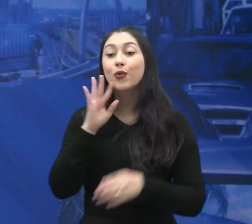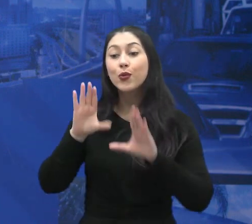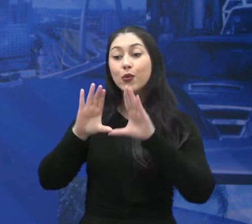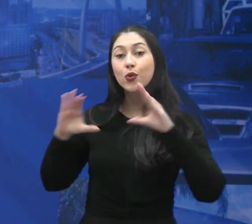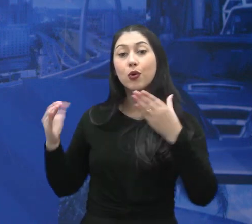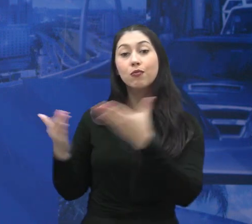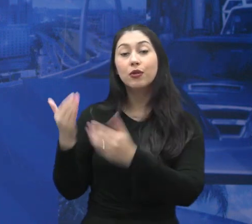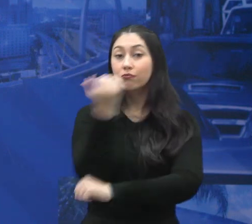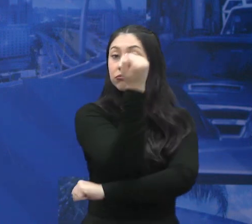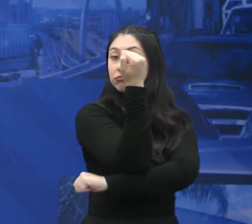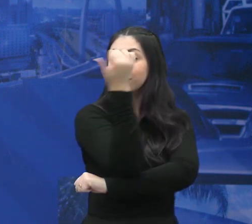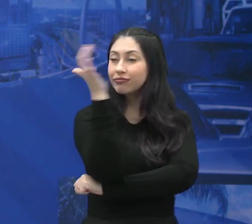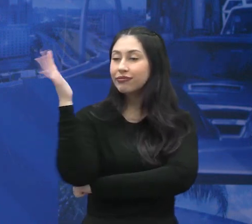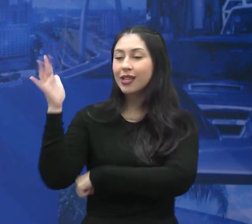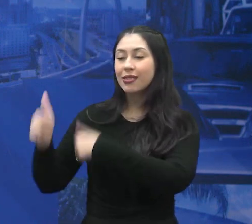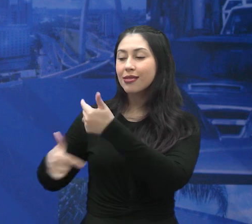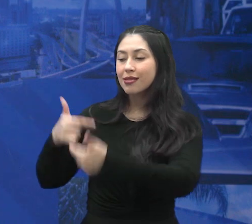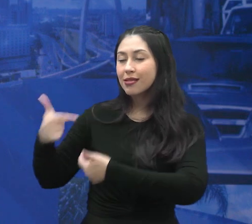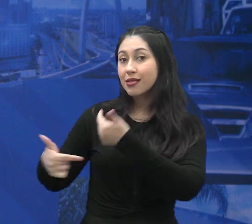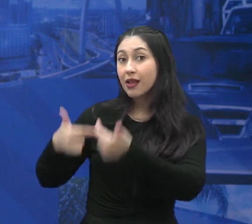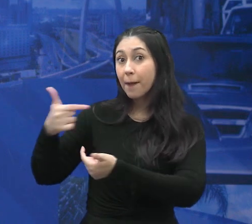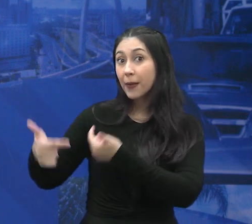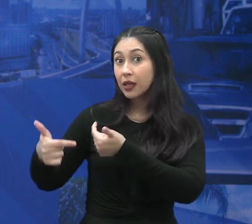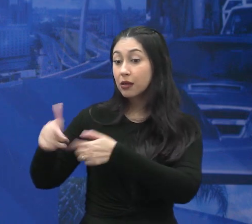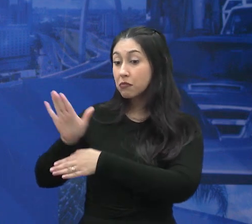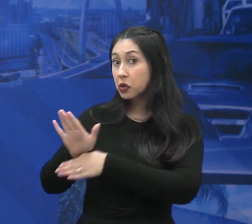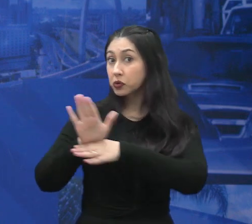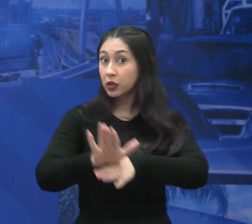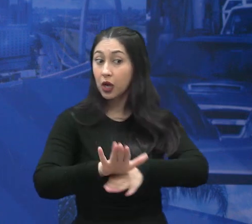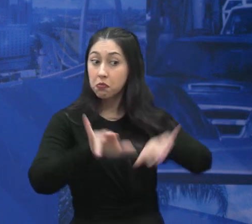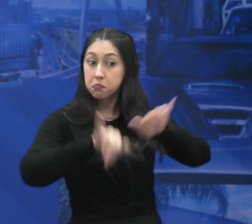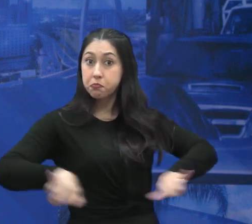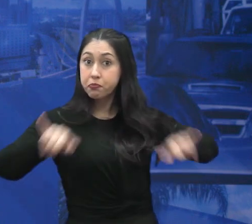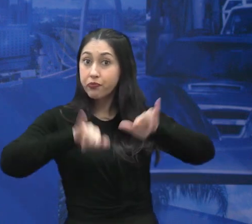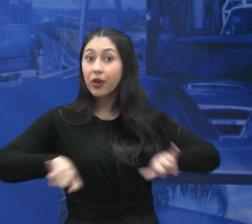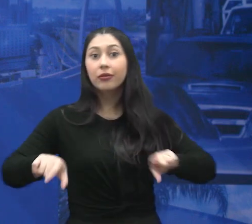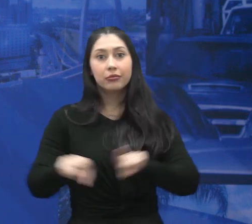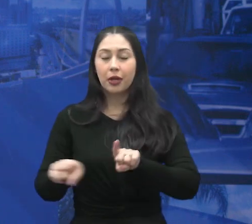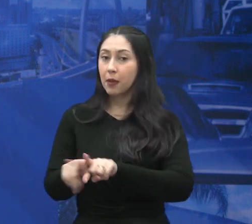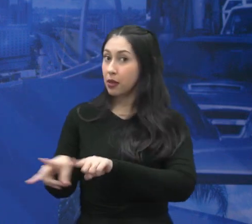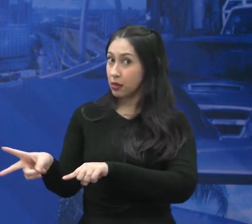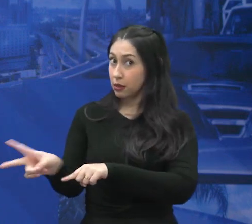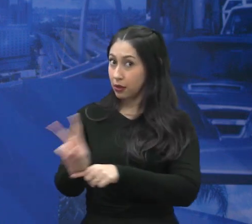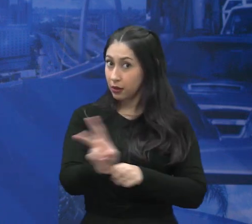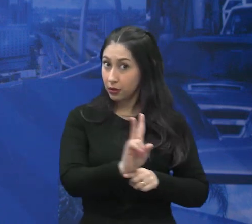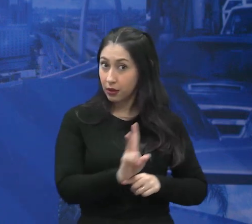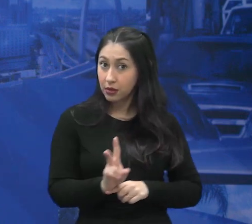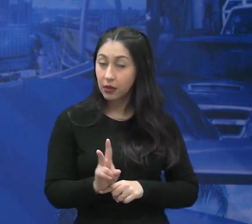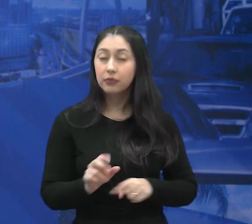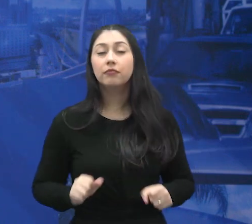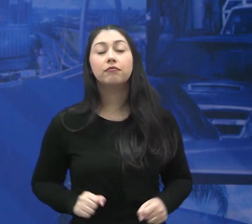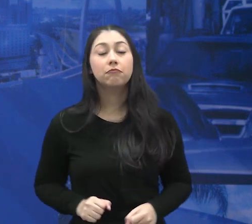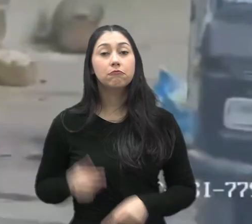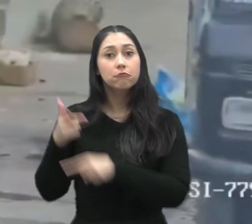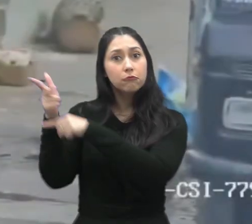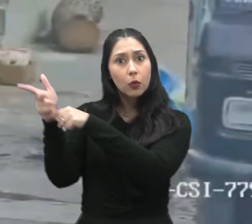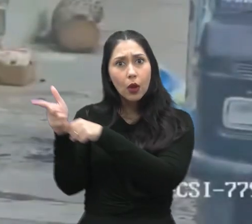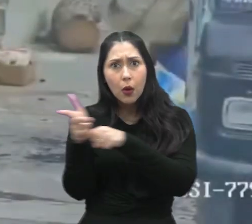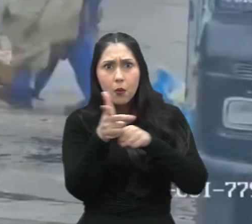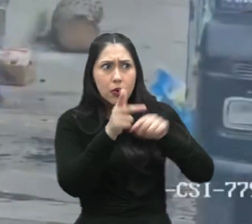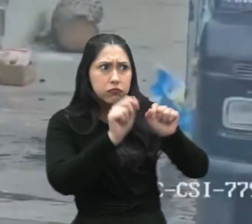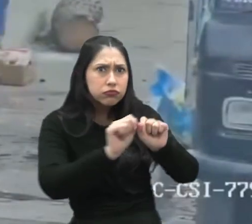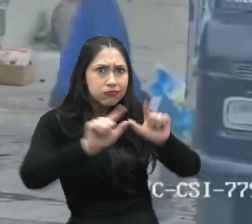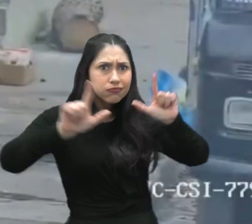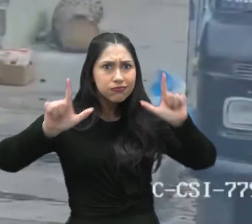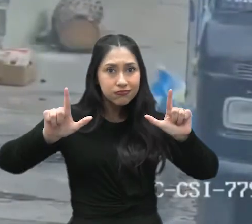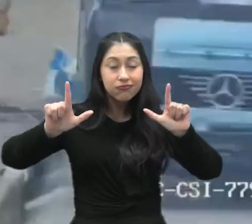Vamos conhecer agora como a Comissão de Meio Ambiente da Câmara trabalha nessa ação de conscientização e fiscalização.